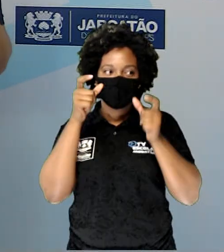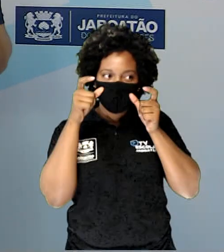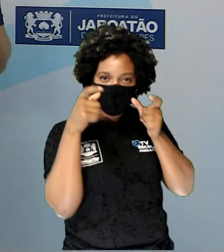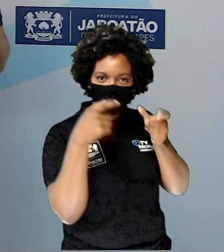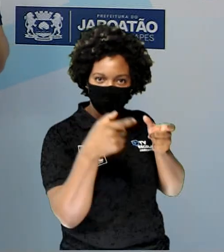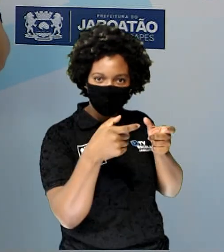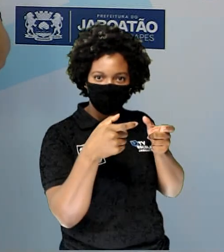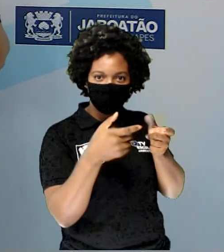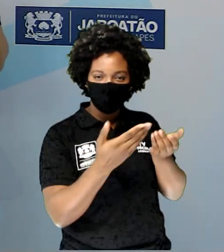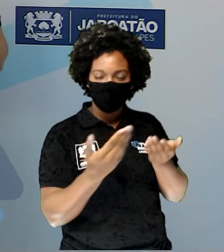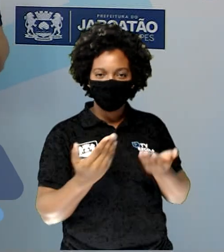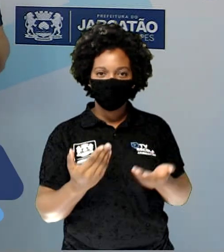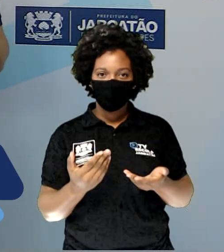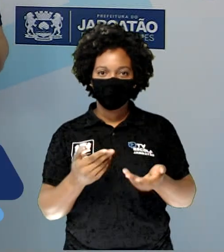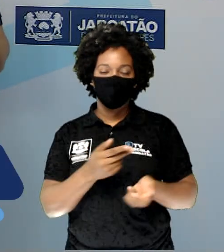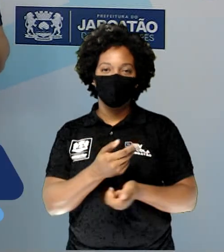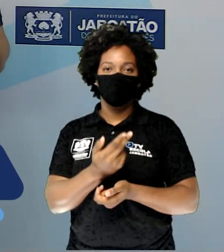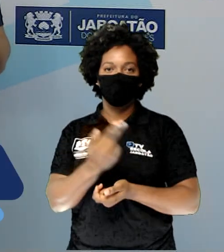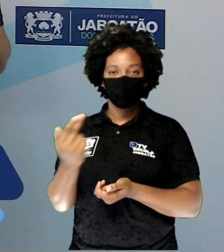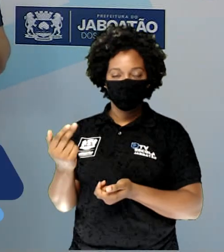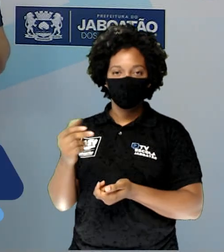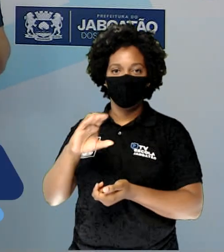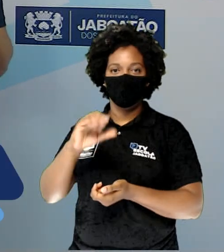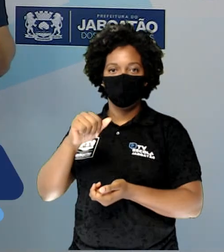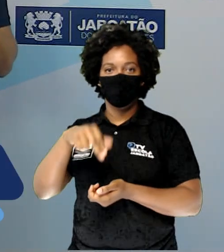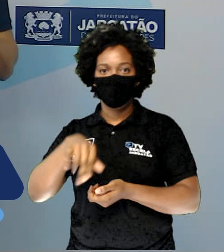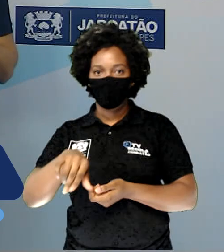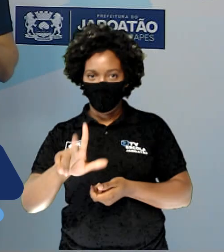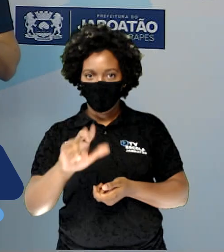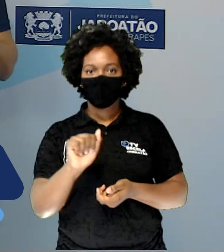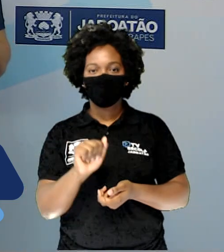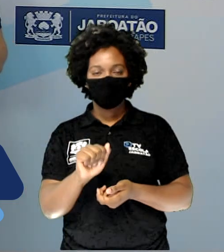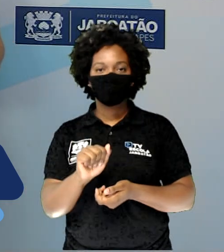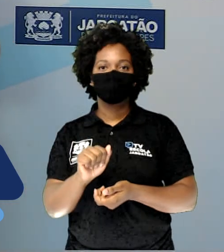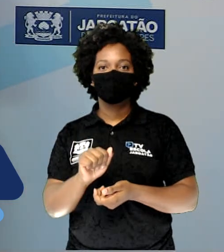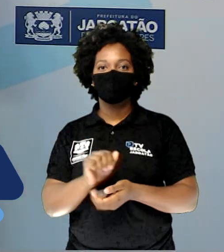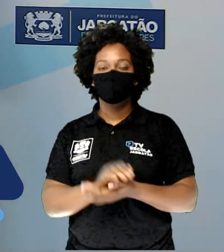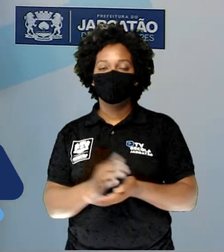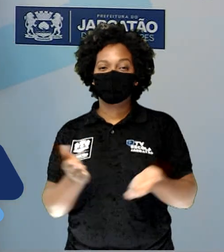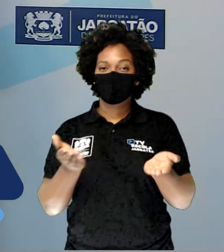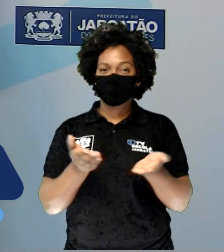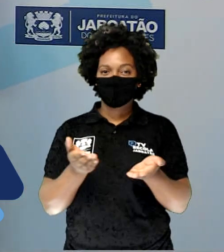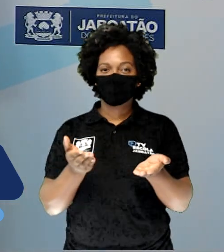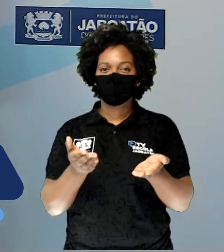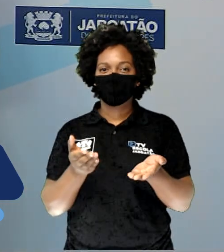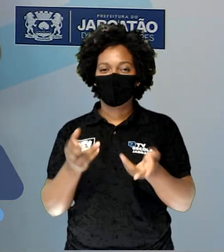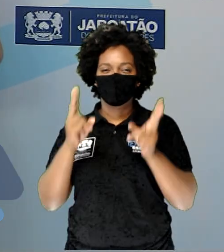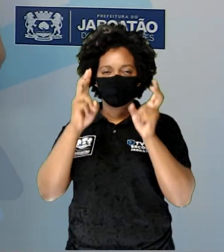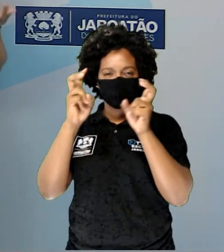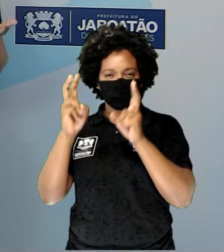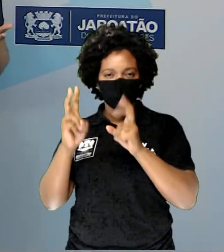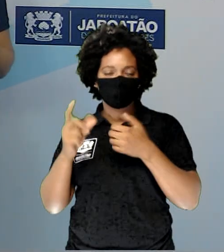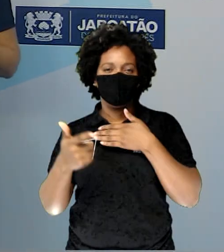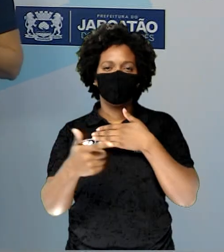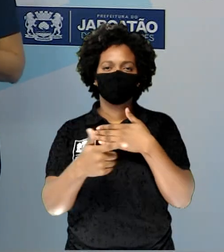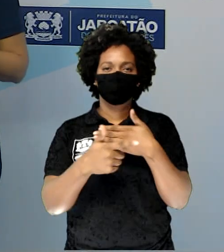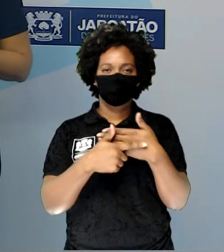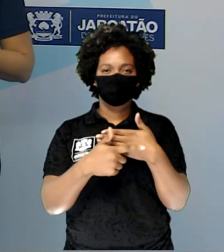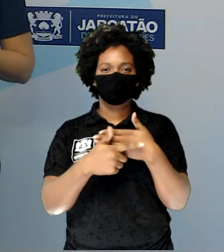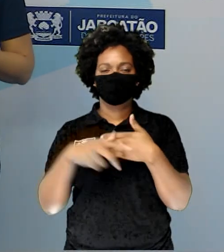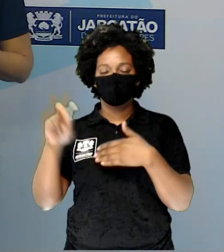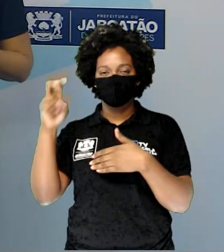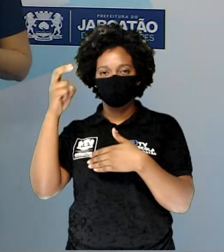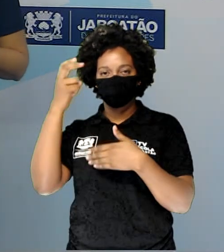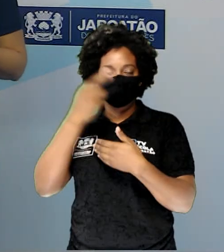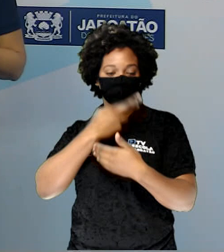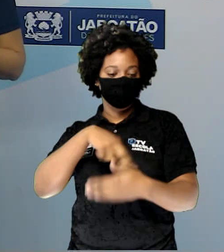ligadinho aqui comigo. Eu sou a professora Camila Barbosa e a partir de agora nós iremos falar sobre o papel das